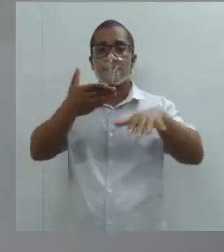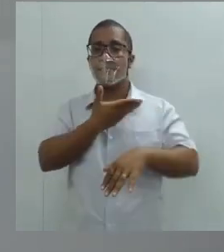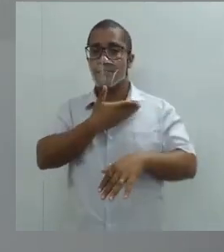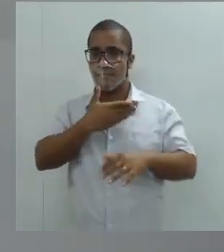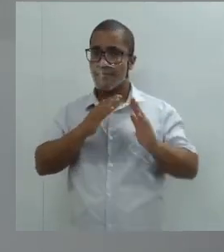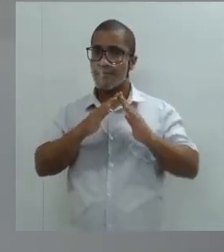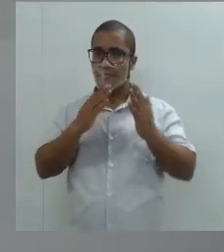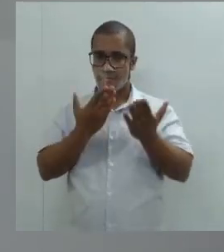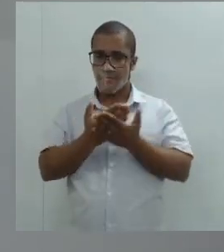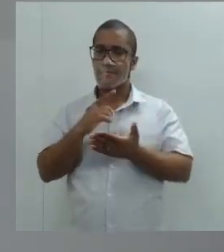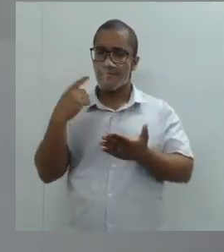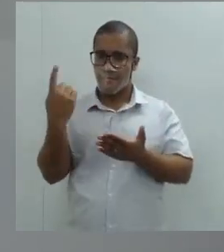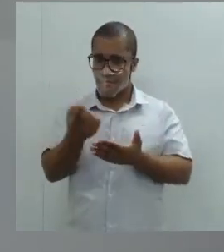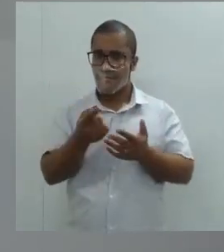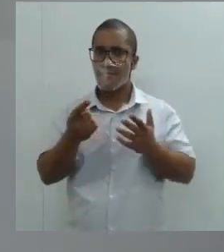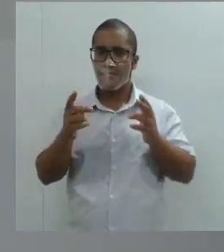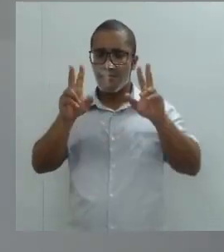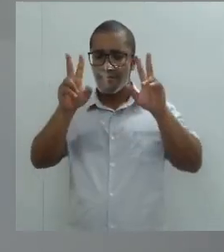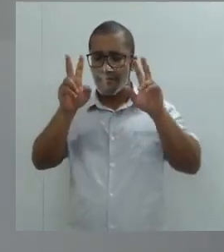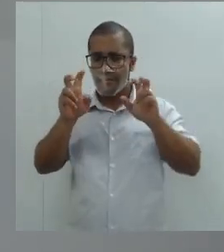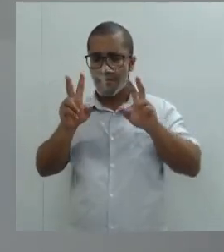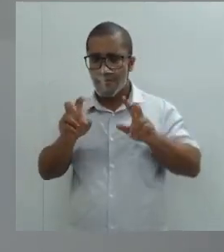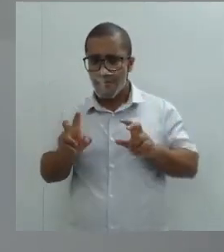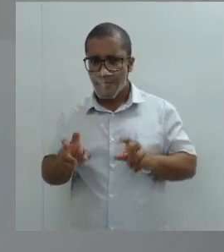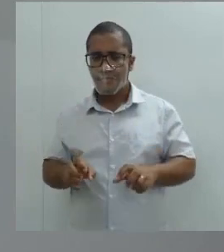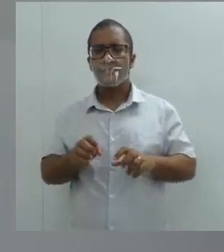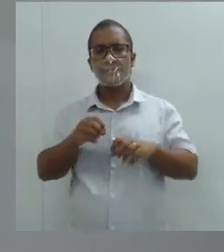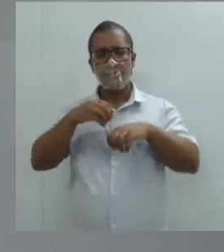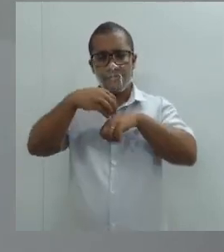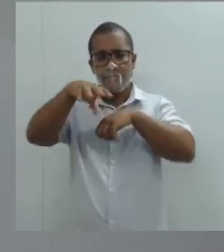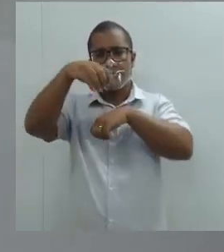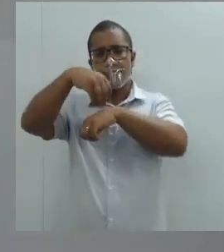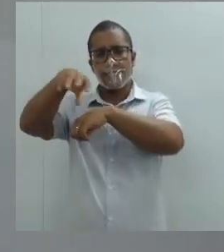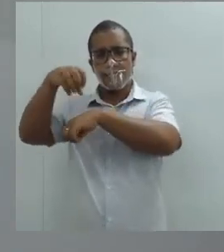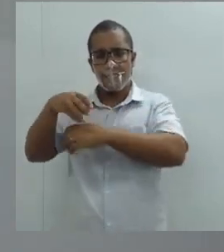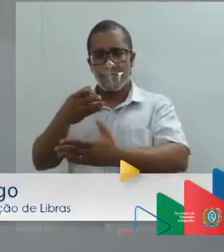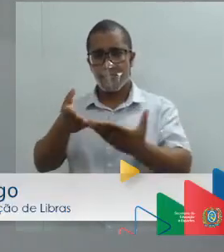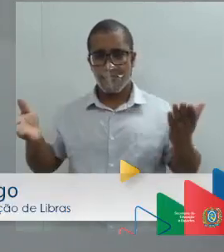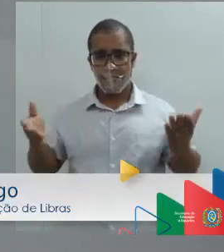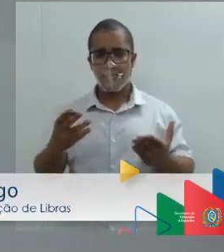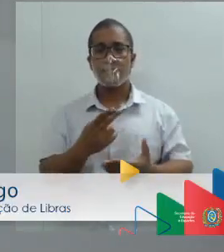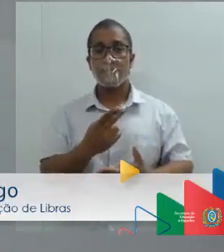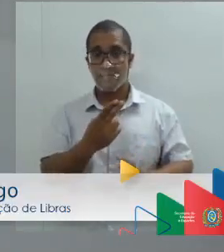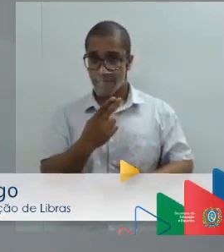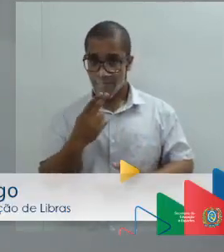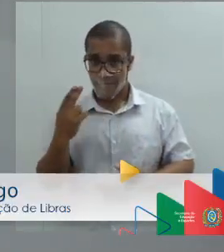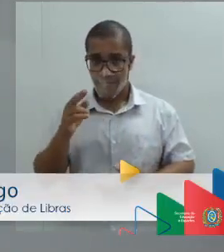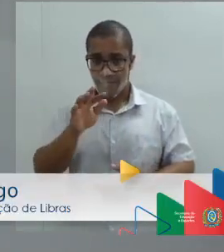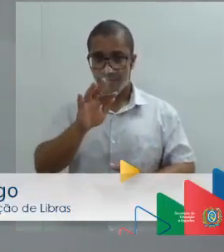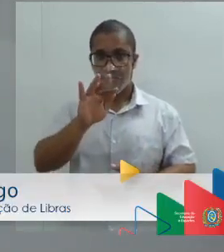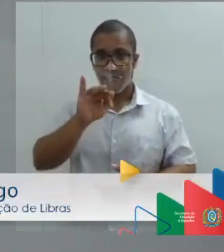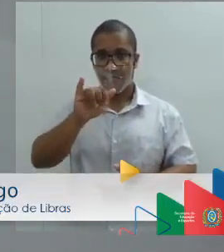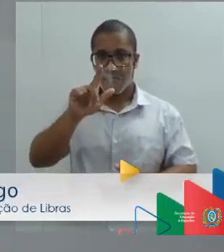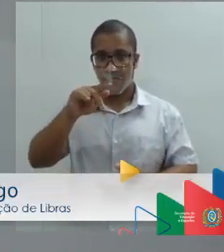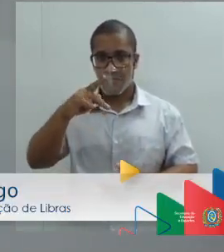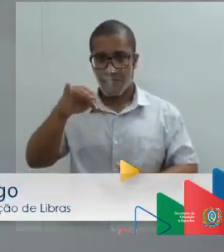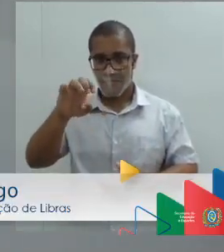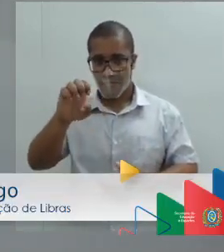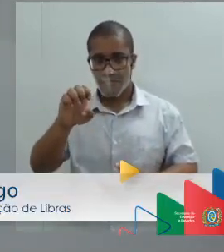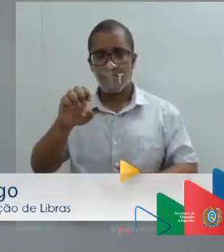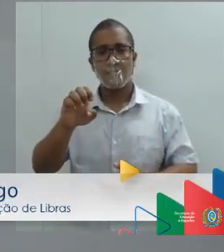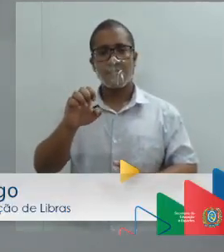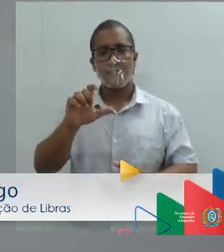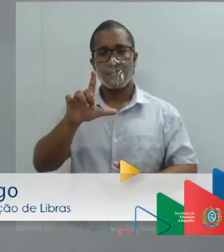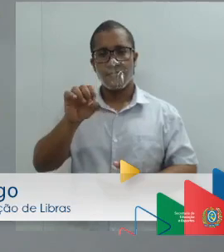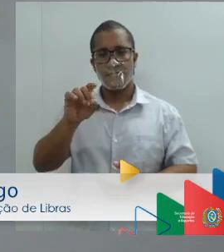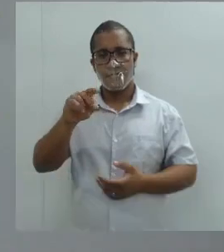para a gente ainda mais levar conteúdo de qualidade a todos vocês. Para quem não me conhece, meu nome é Felipe Lopes, professor de História, e